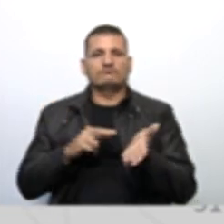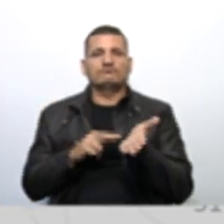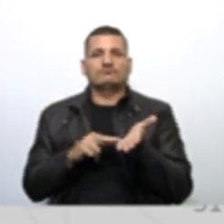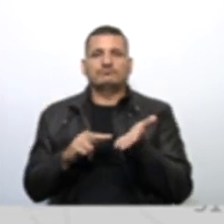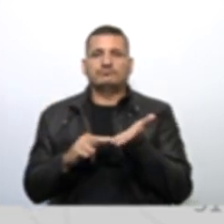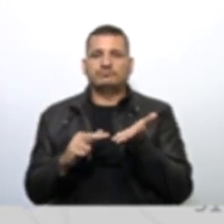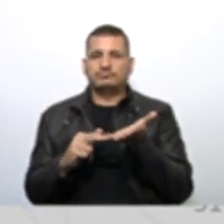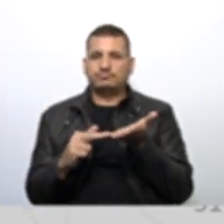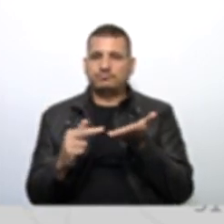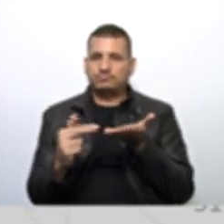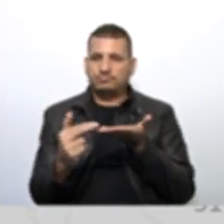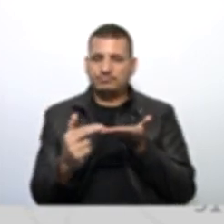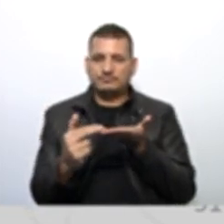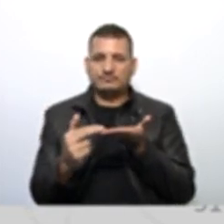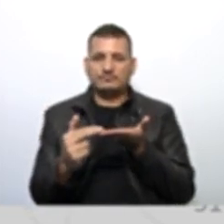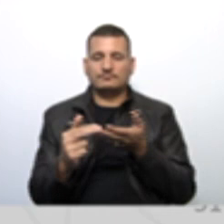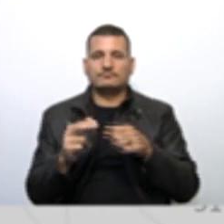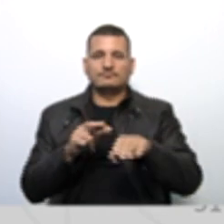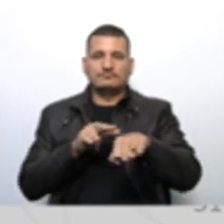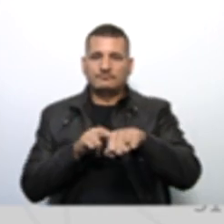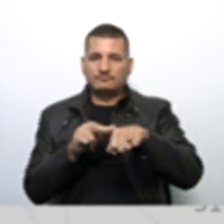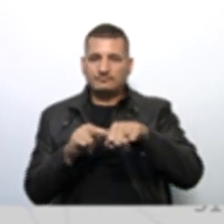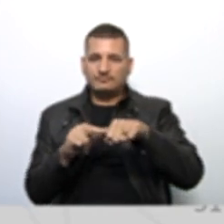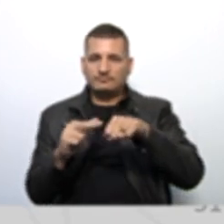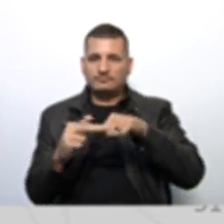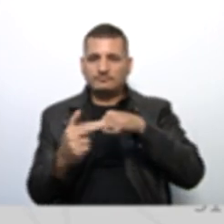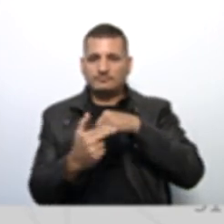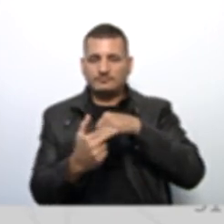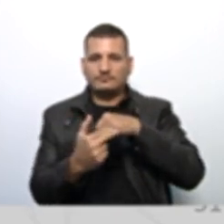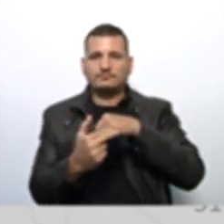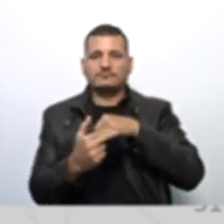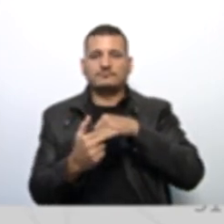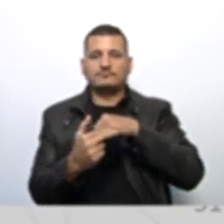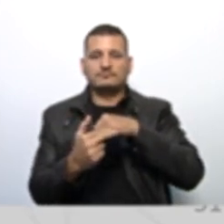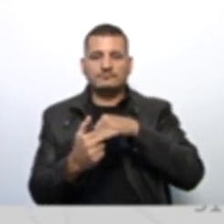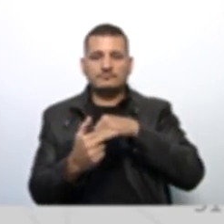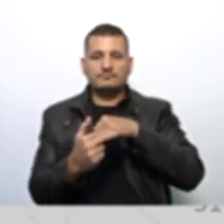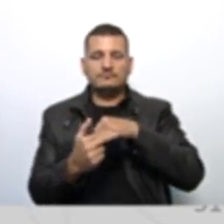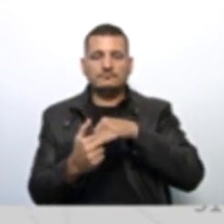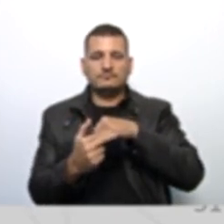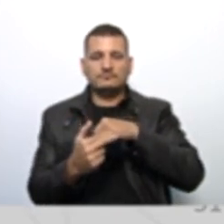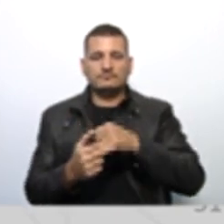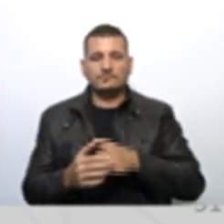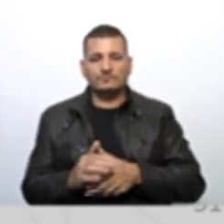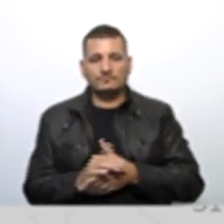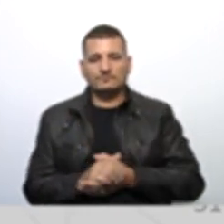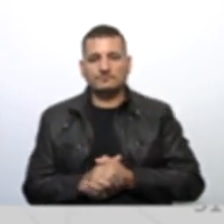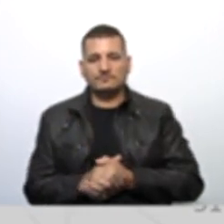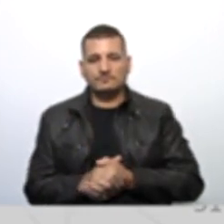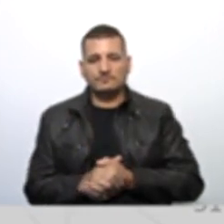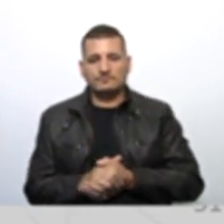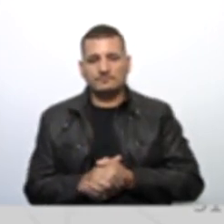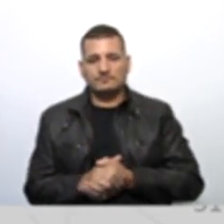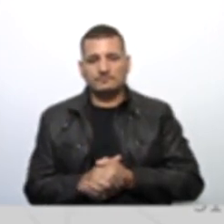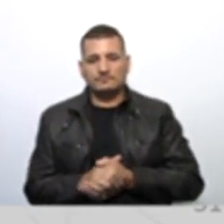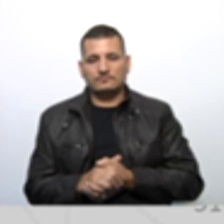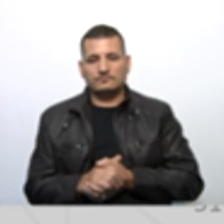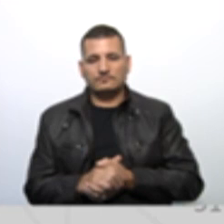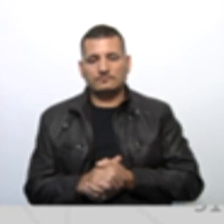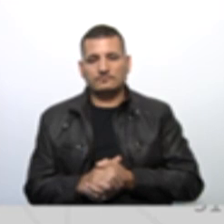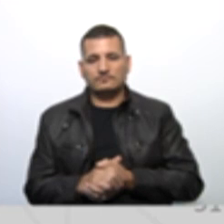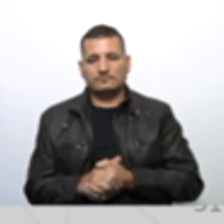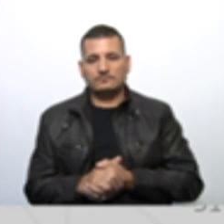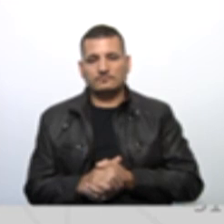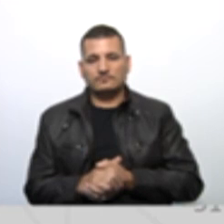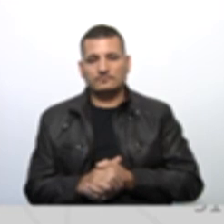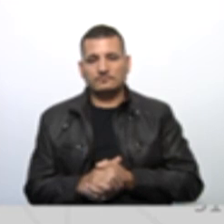neste ponto e uma estação não depende da outra para o seu funcionamento. Então, podemos dizer que aqui é uma